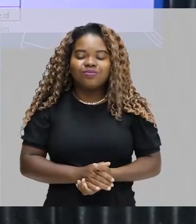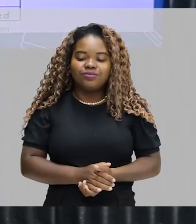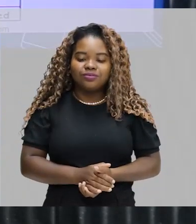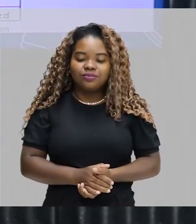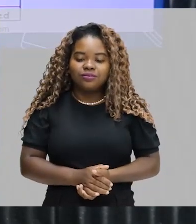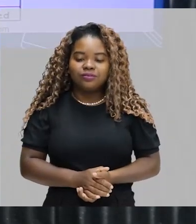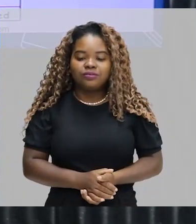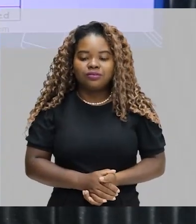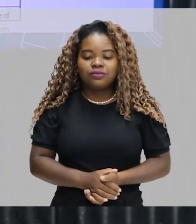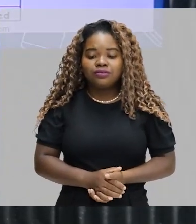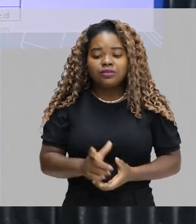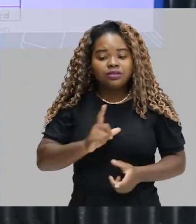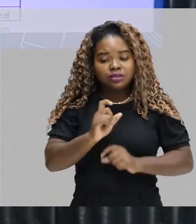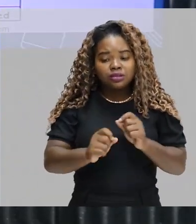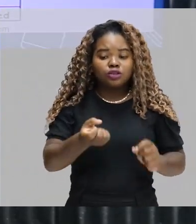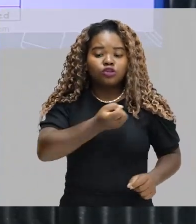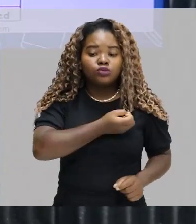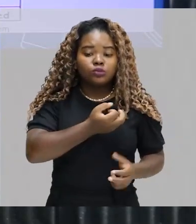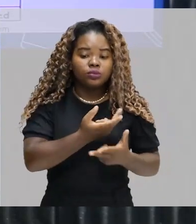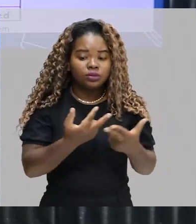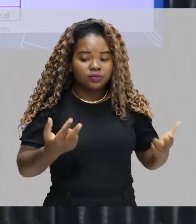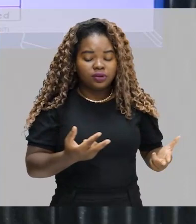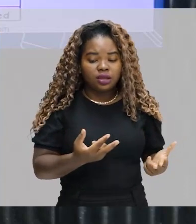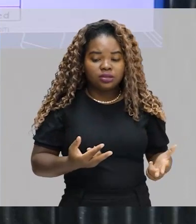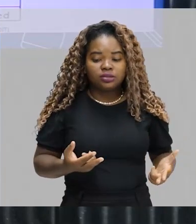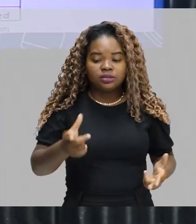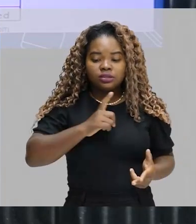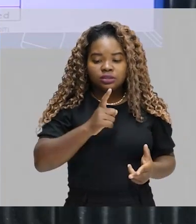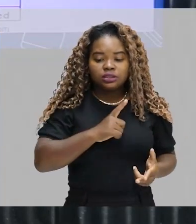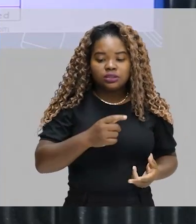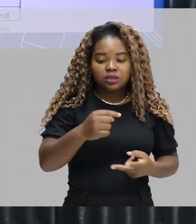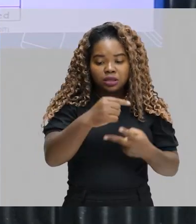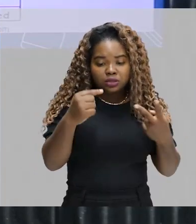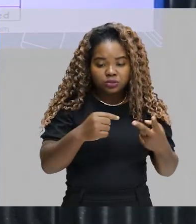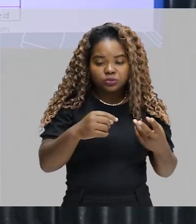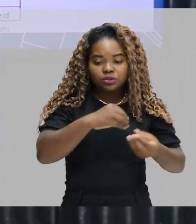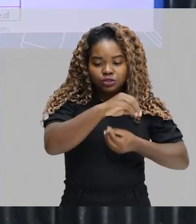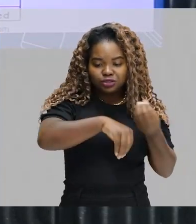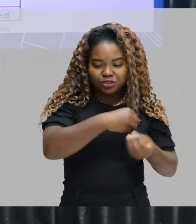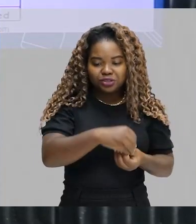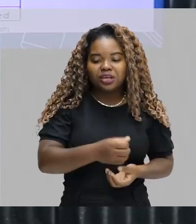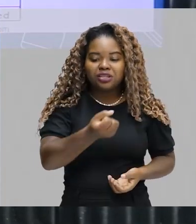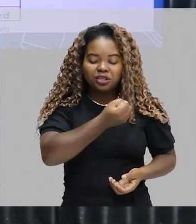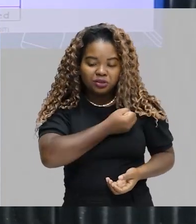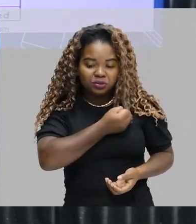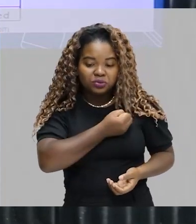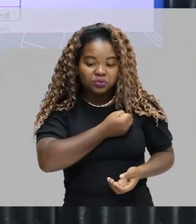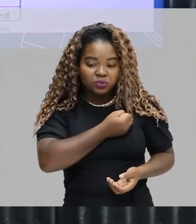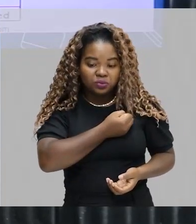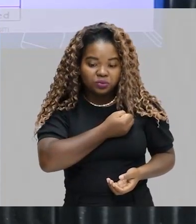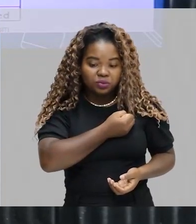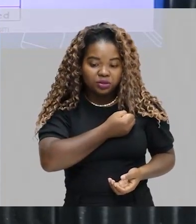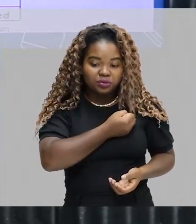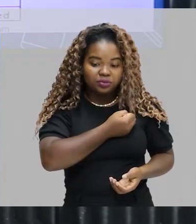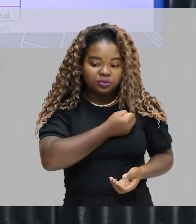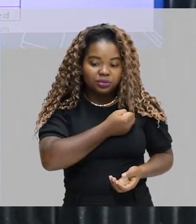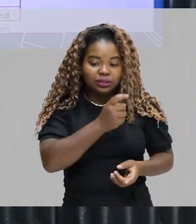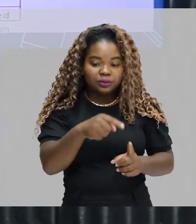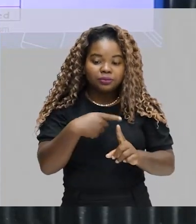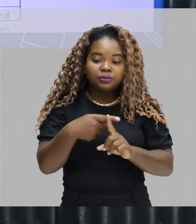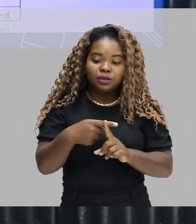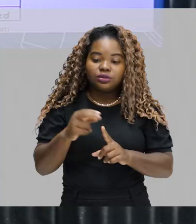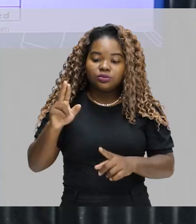números compostos, a gente mistura as duas coisas. O numeral da dezena fechada mais o